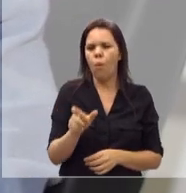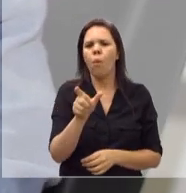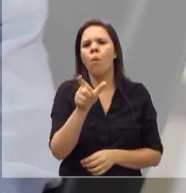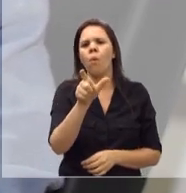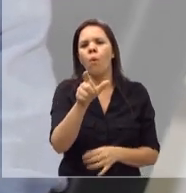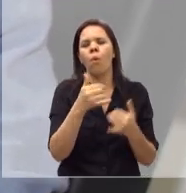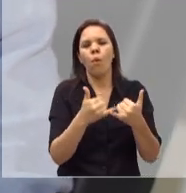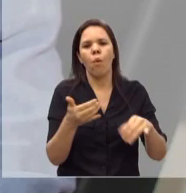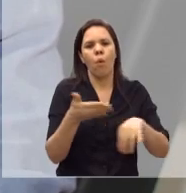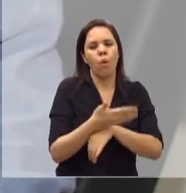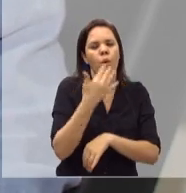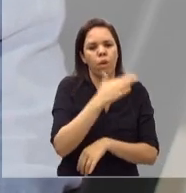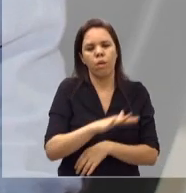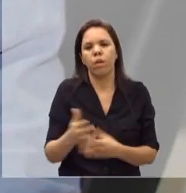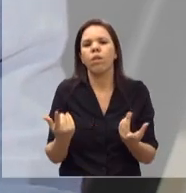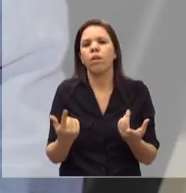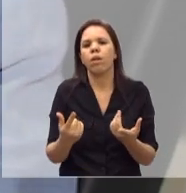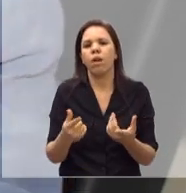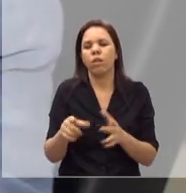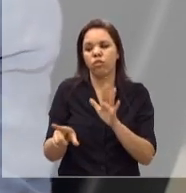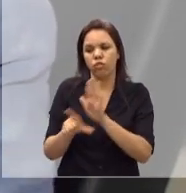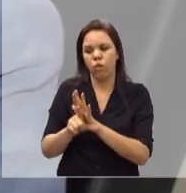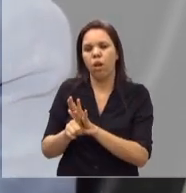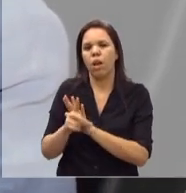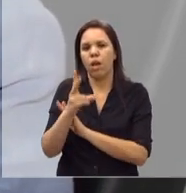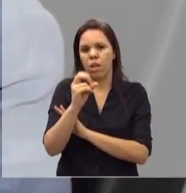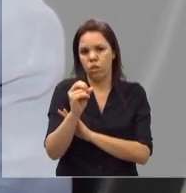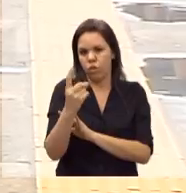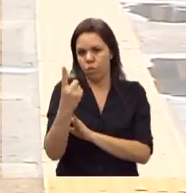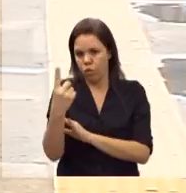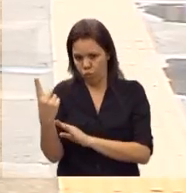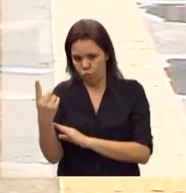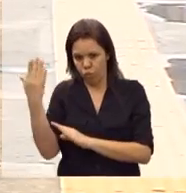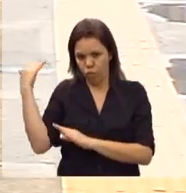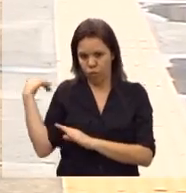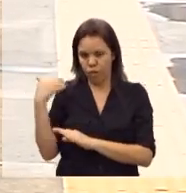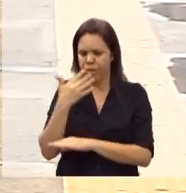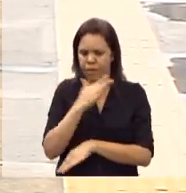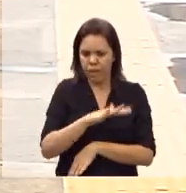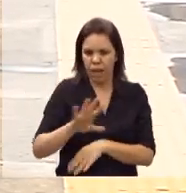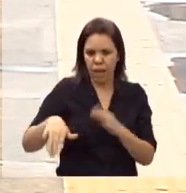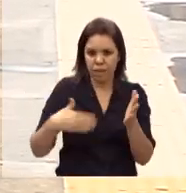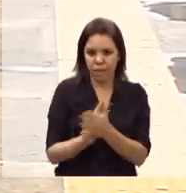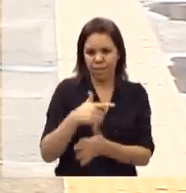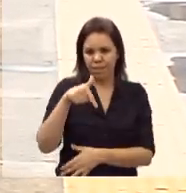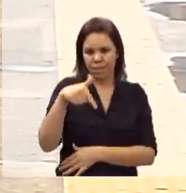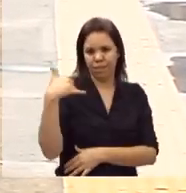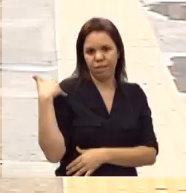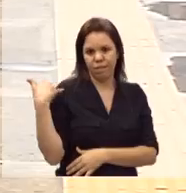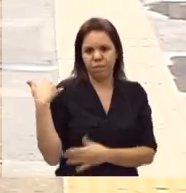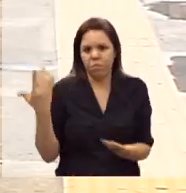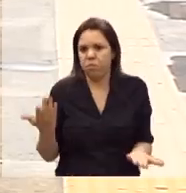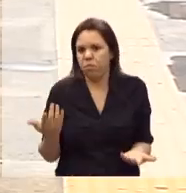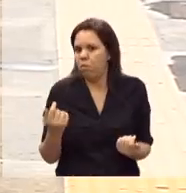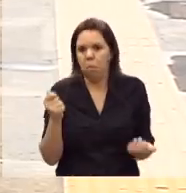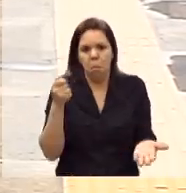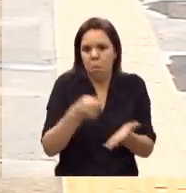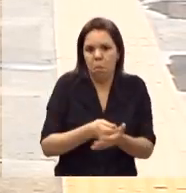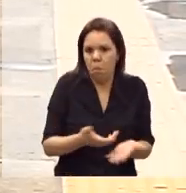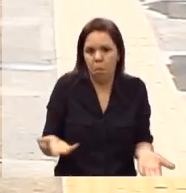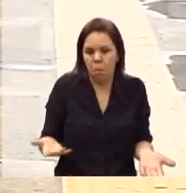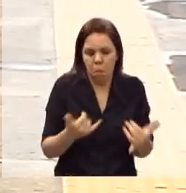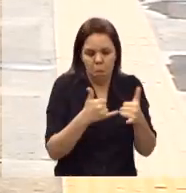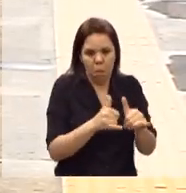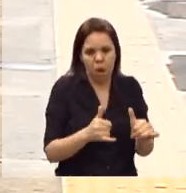em 2001, porque nós achamos uma vergonha à época. Criança até 7 anos, ela já não paga